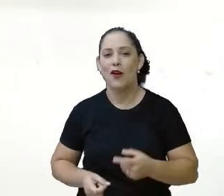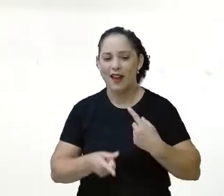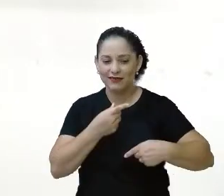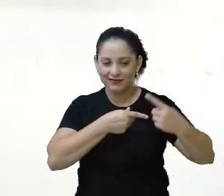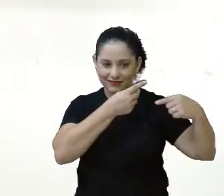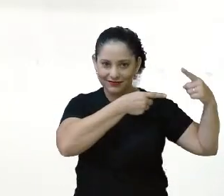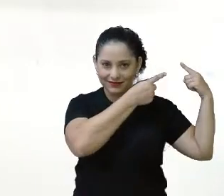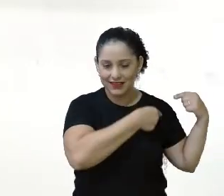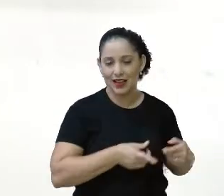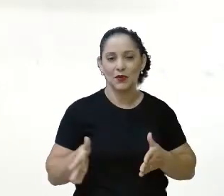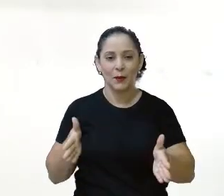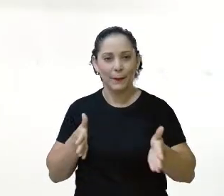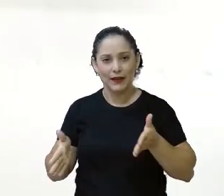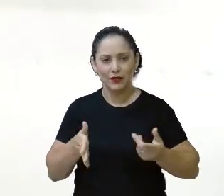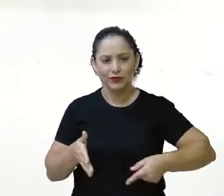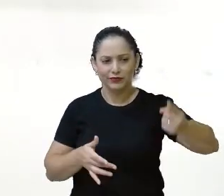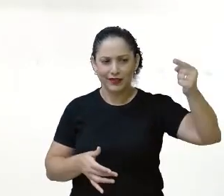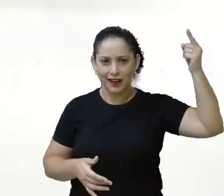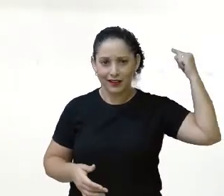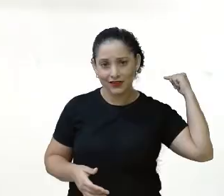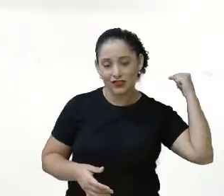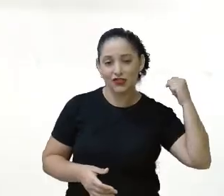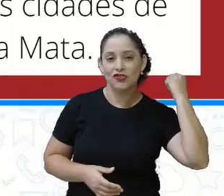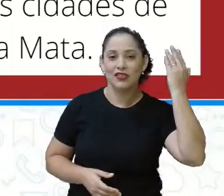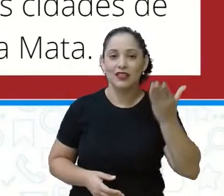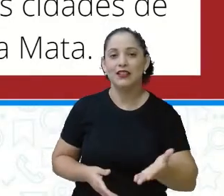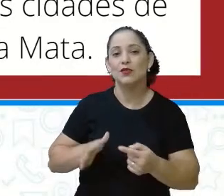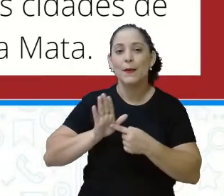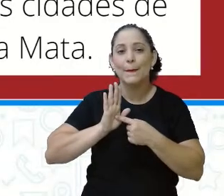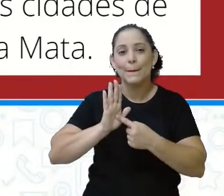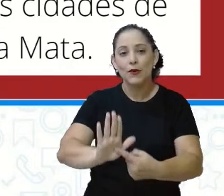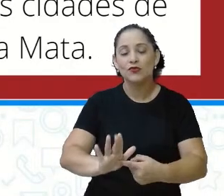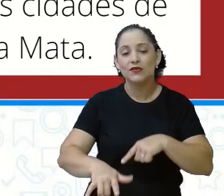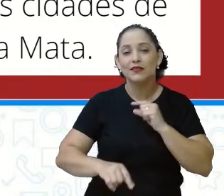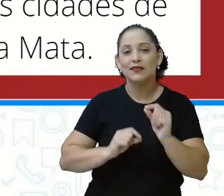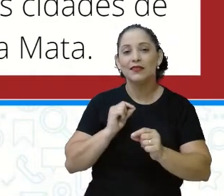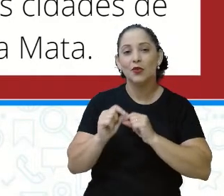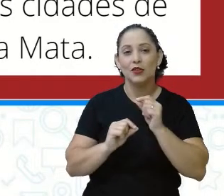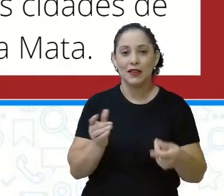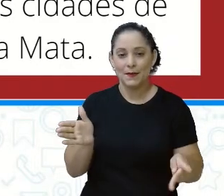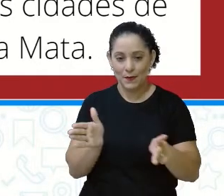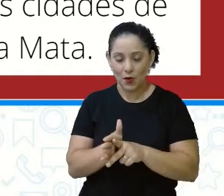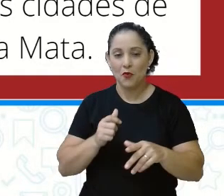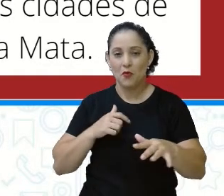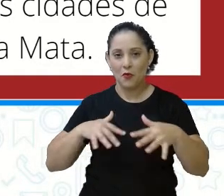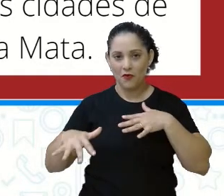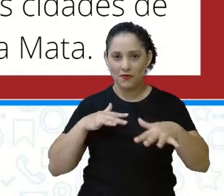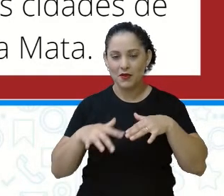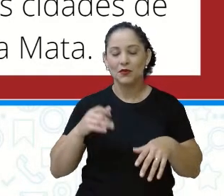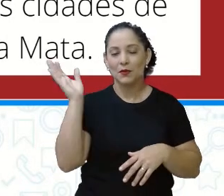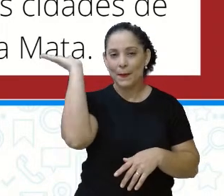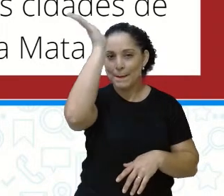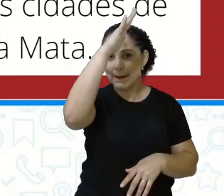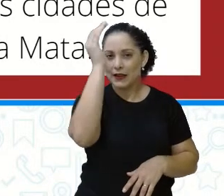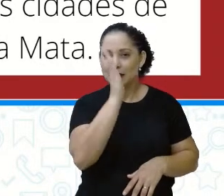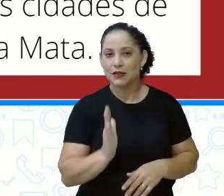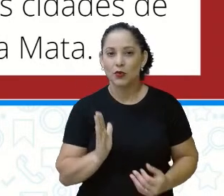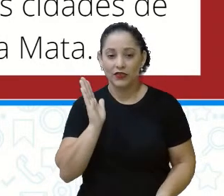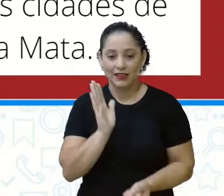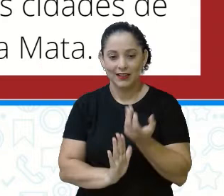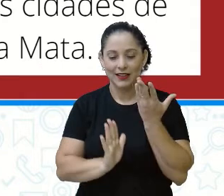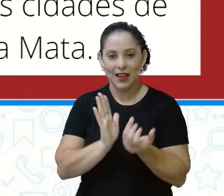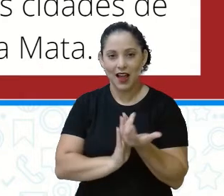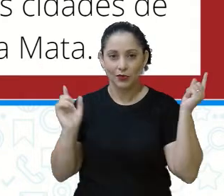desse período colonial. E é uma expressão genuinamente brasileira. Foi criada no estado de